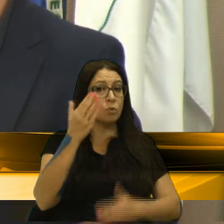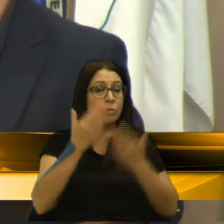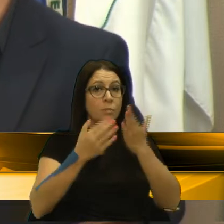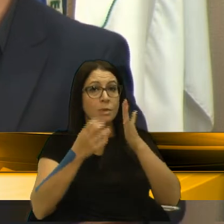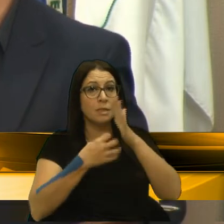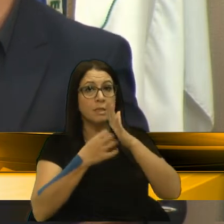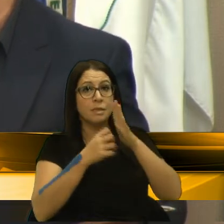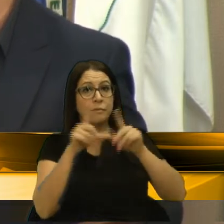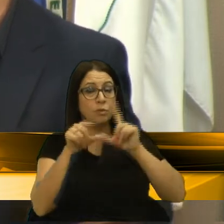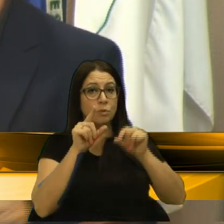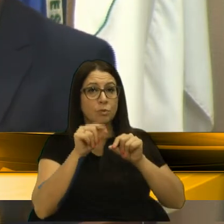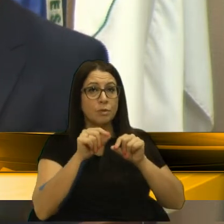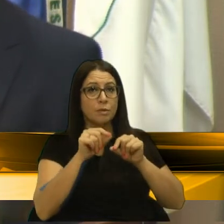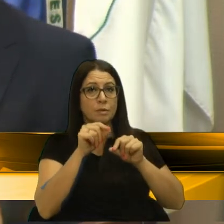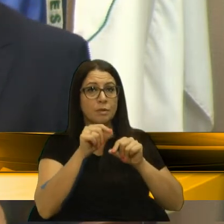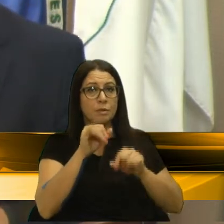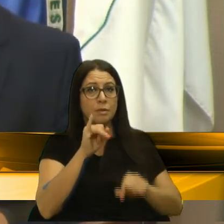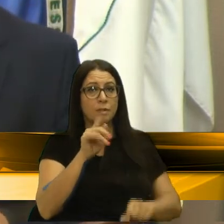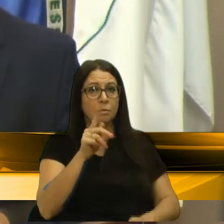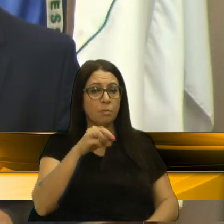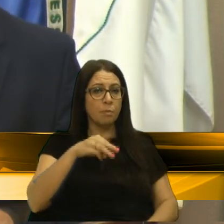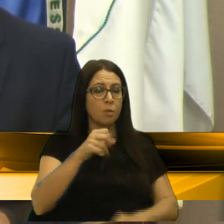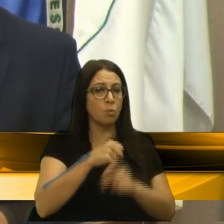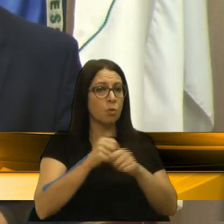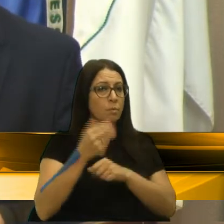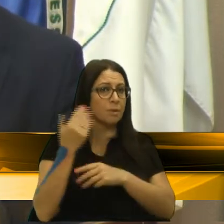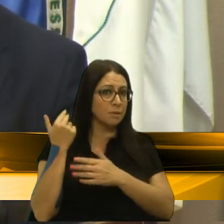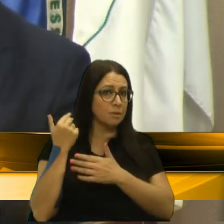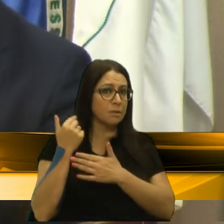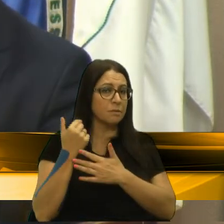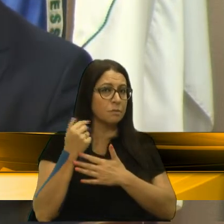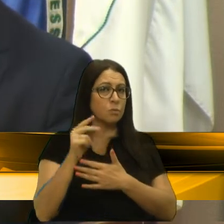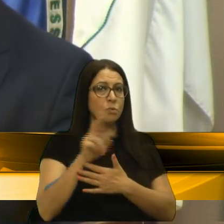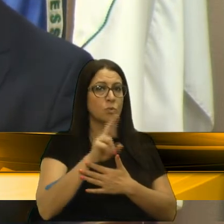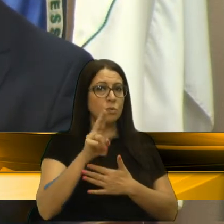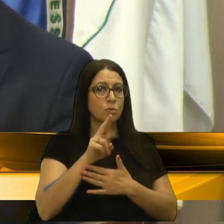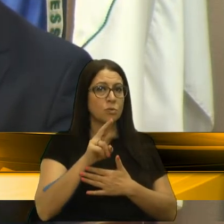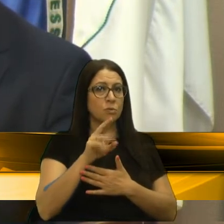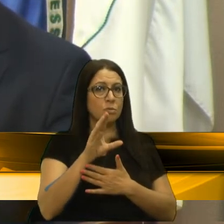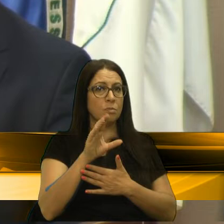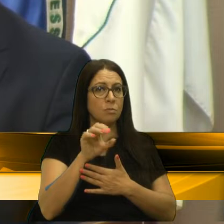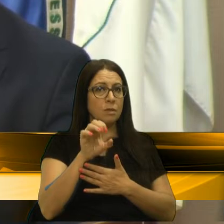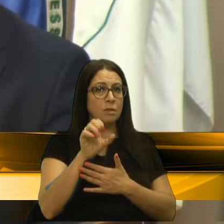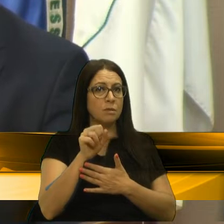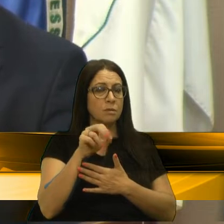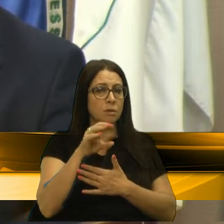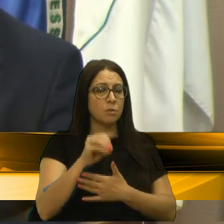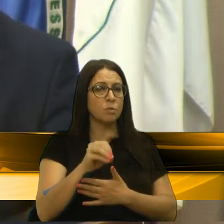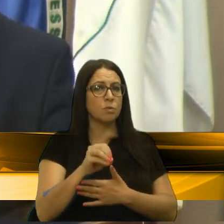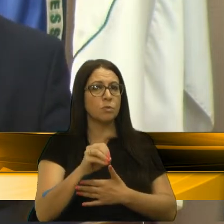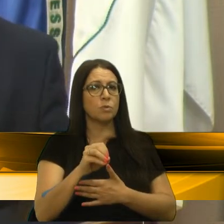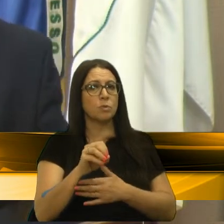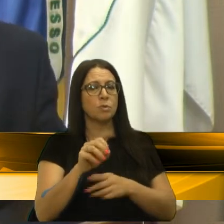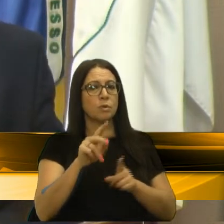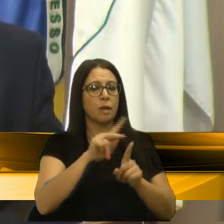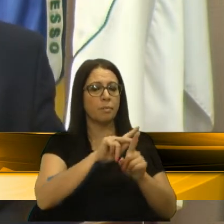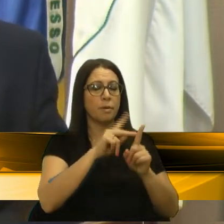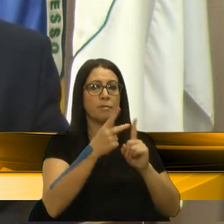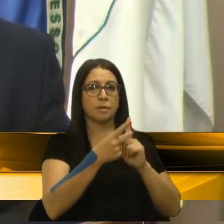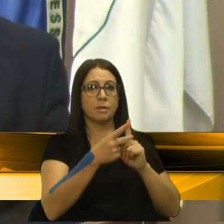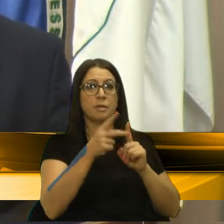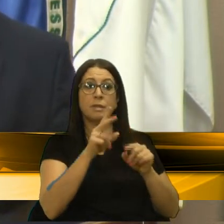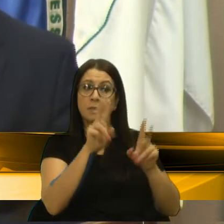que foi feita pelo IPAM no ano passado, para o chamado censo previdenciário. Esse assunto já está no Ministério